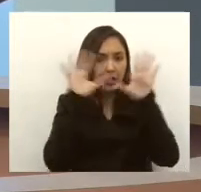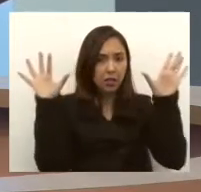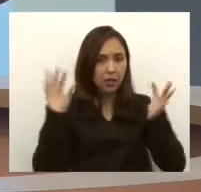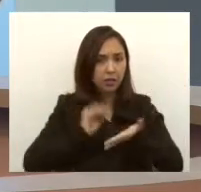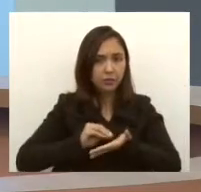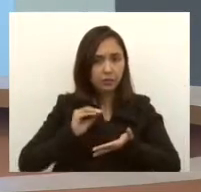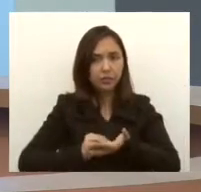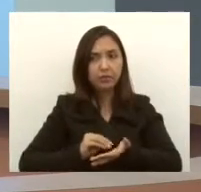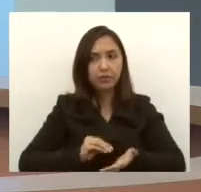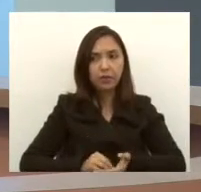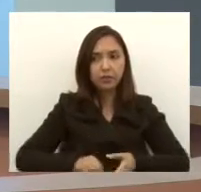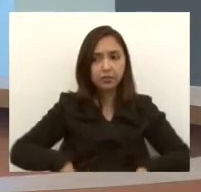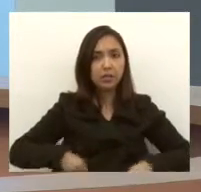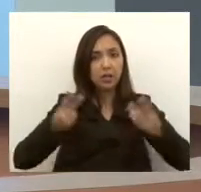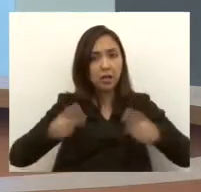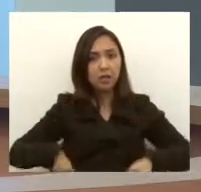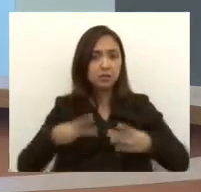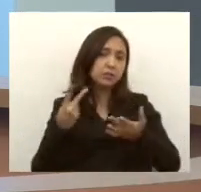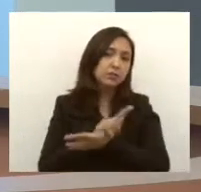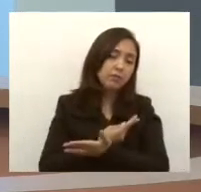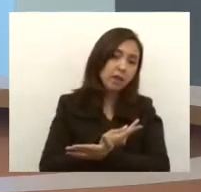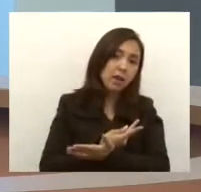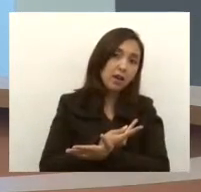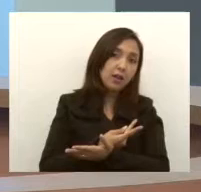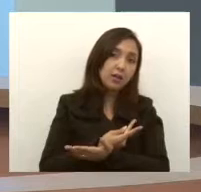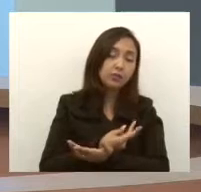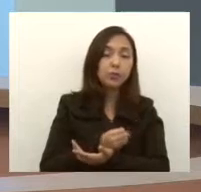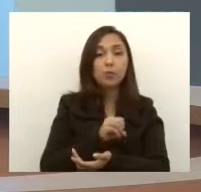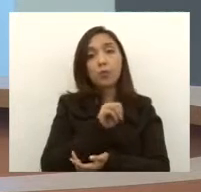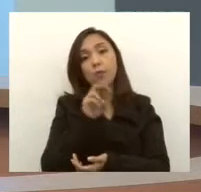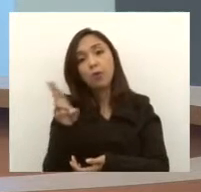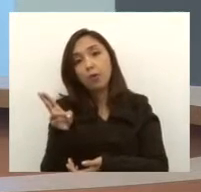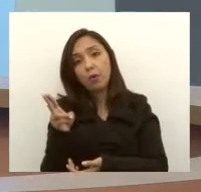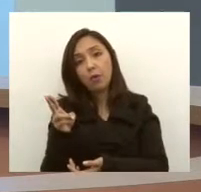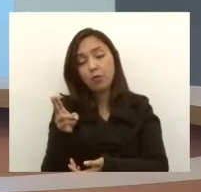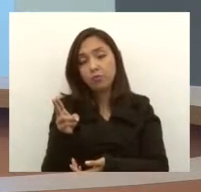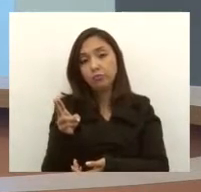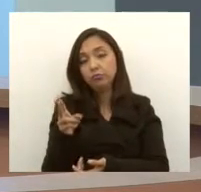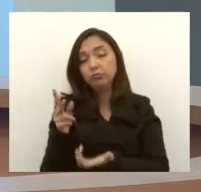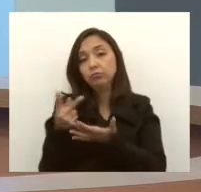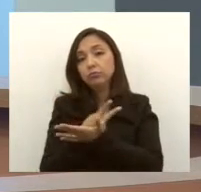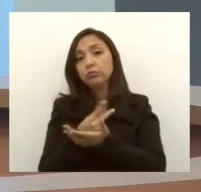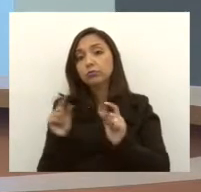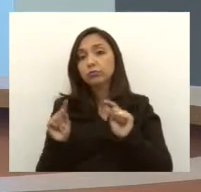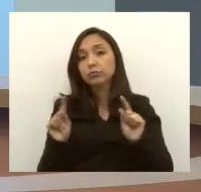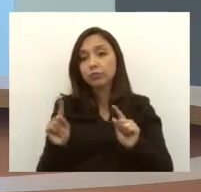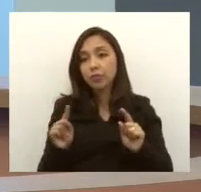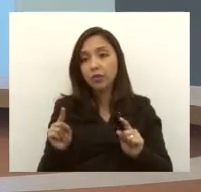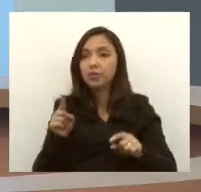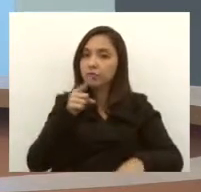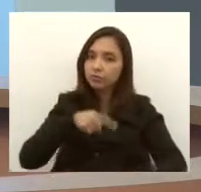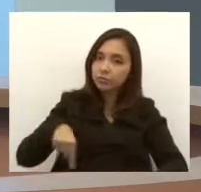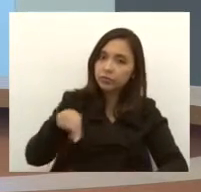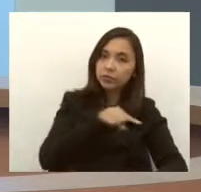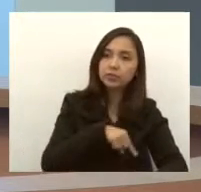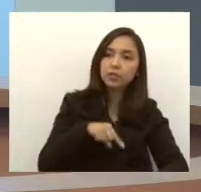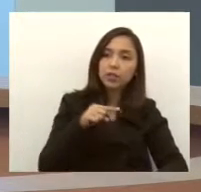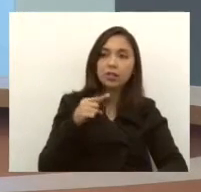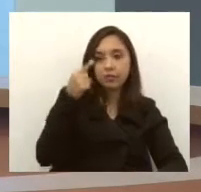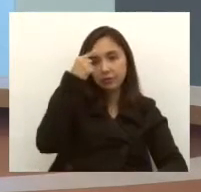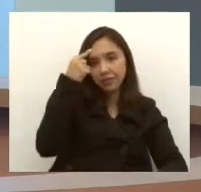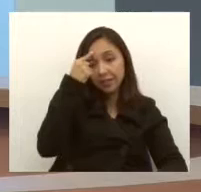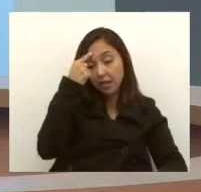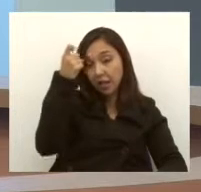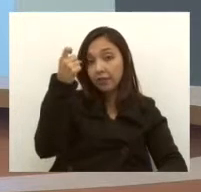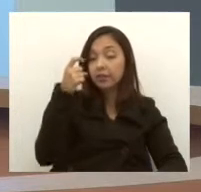dinheiro. Está gastando dinheiro errado ou pretende gastar de maneira incorreta? Você aventar